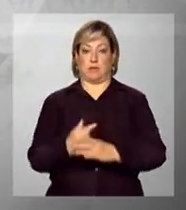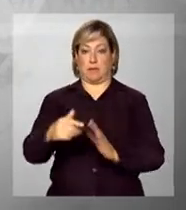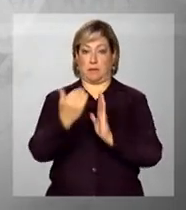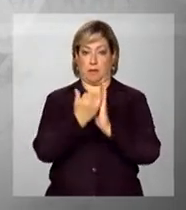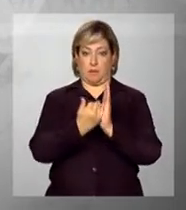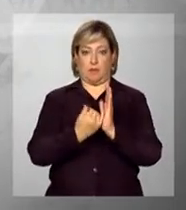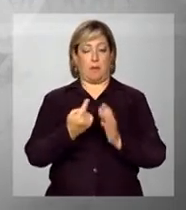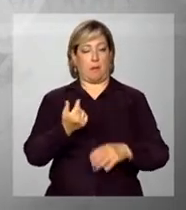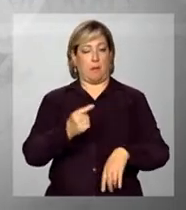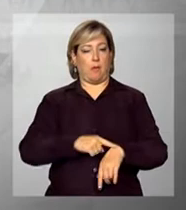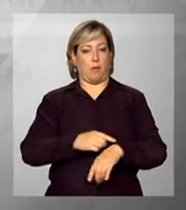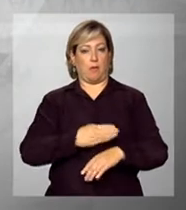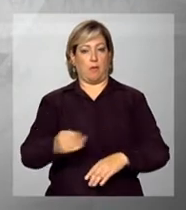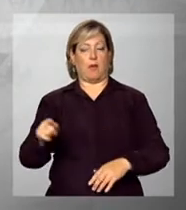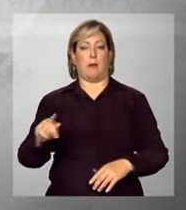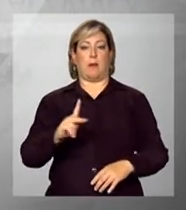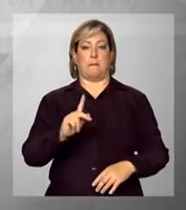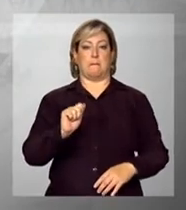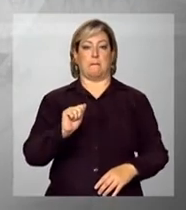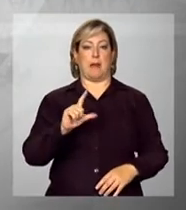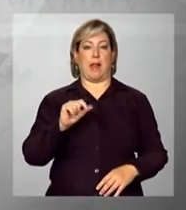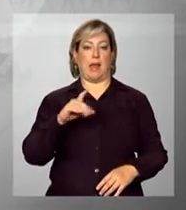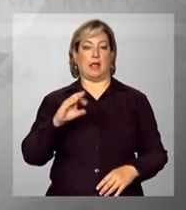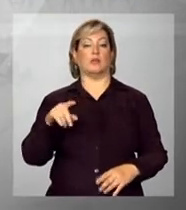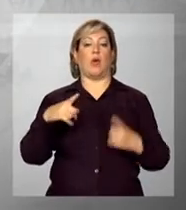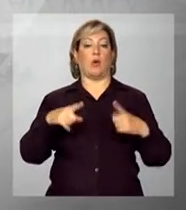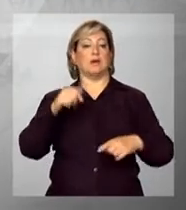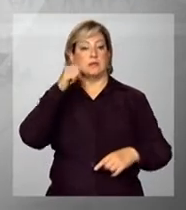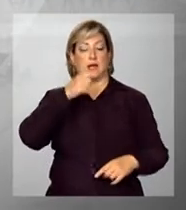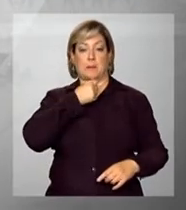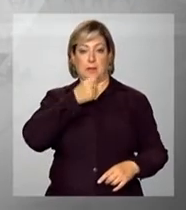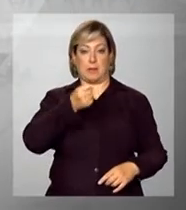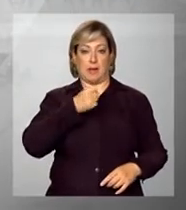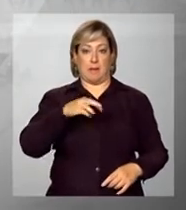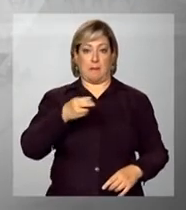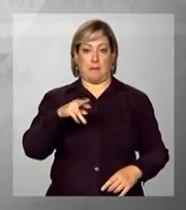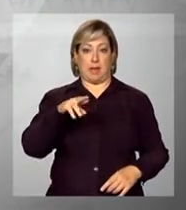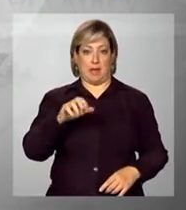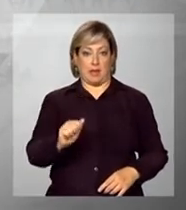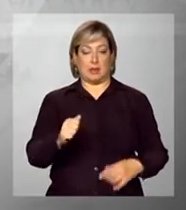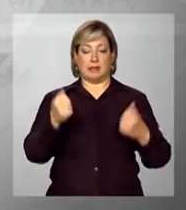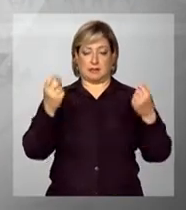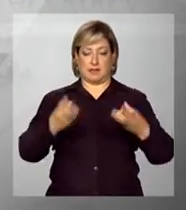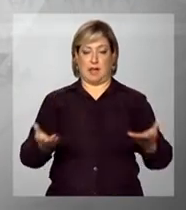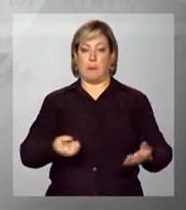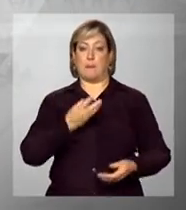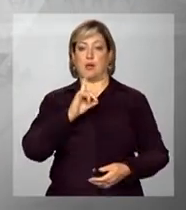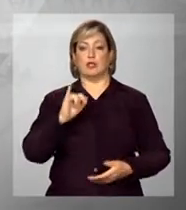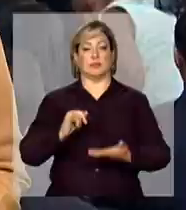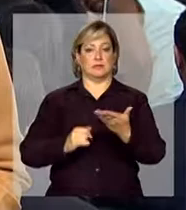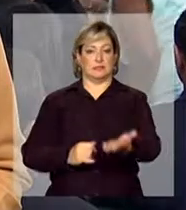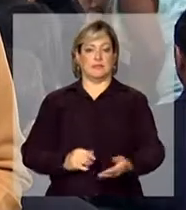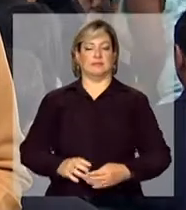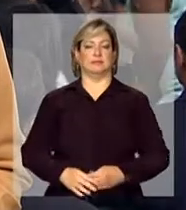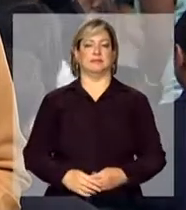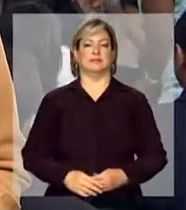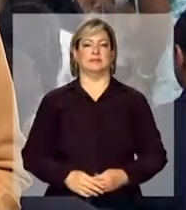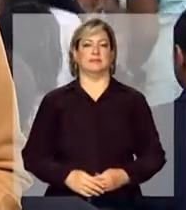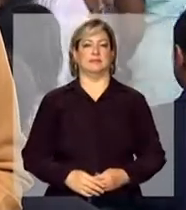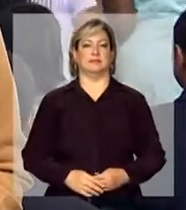programa será daqui a pouco no Palácio do Planalto onde está a repórter Mara kenup Bom dia Mara